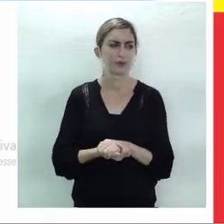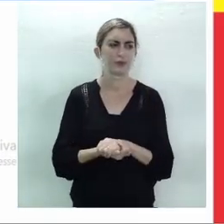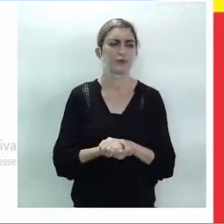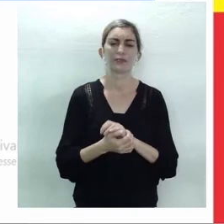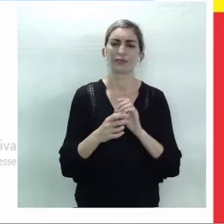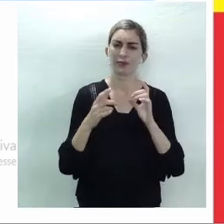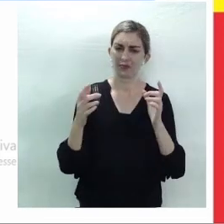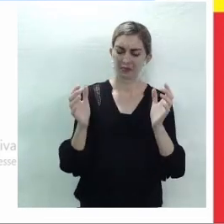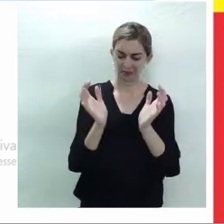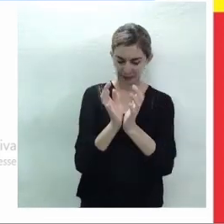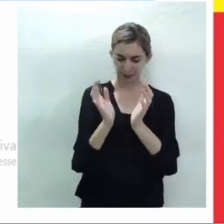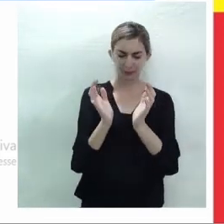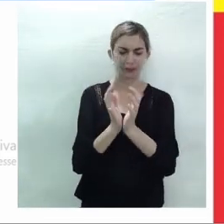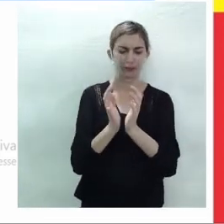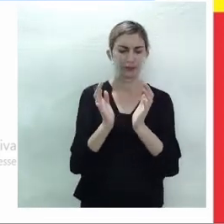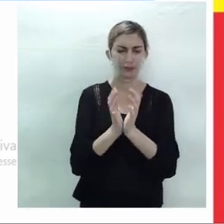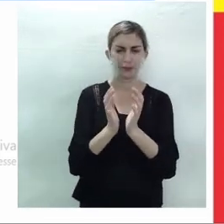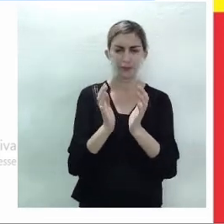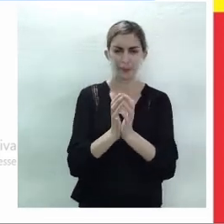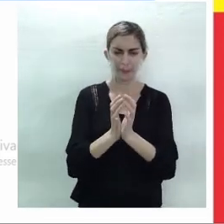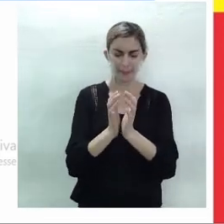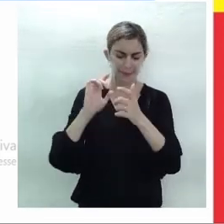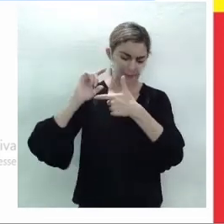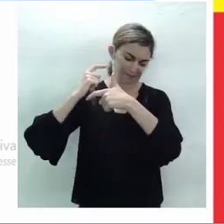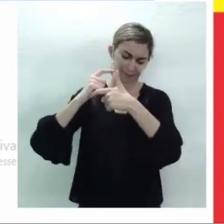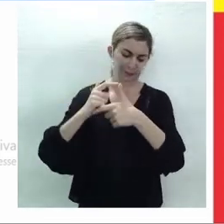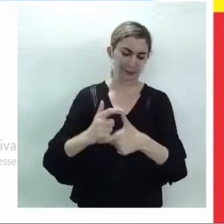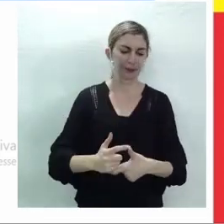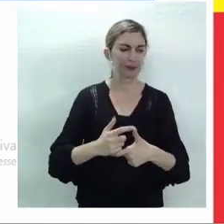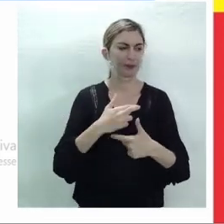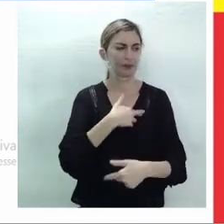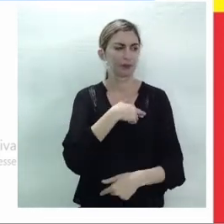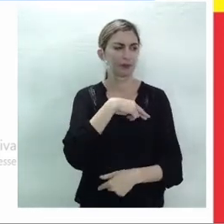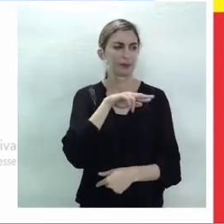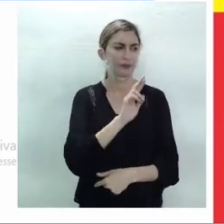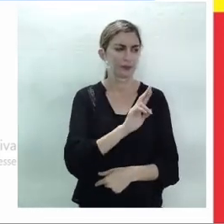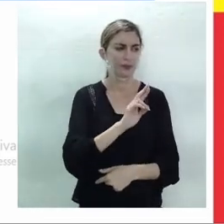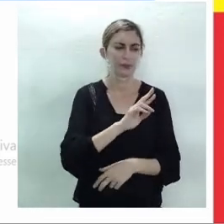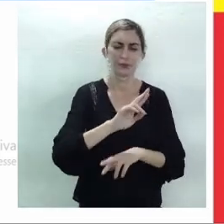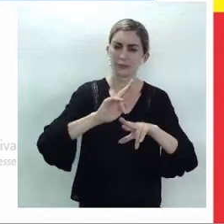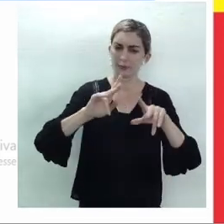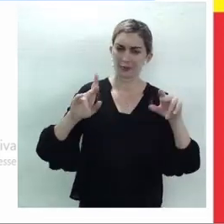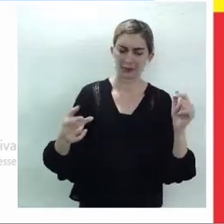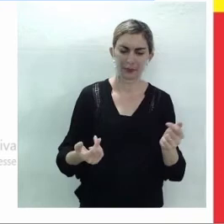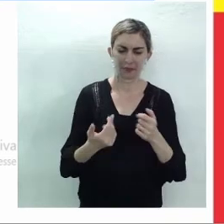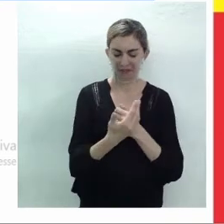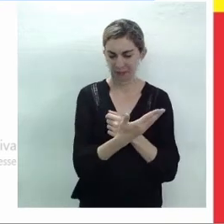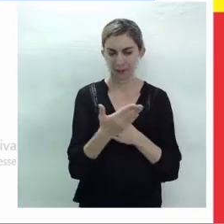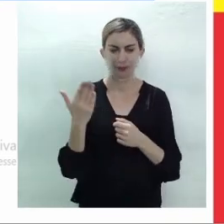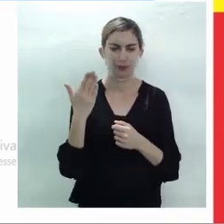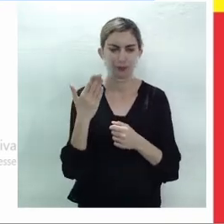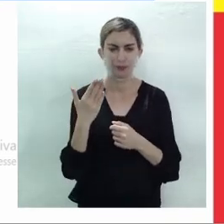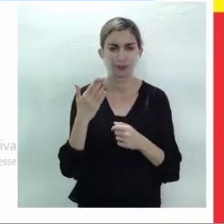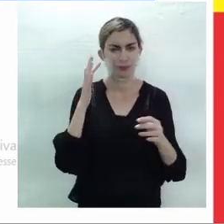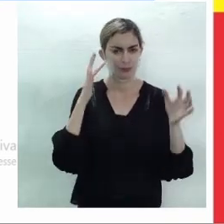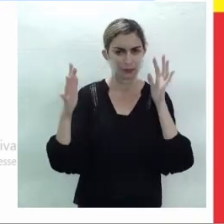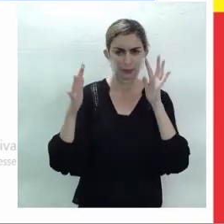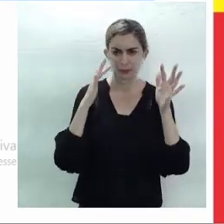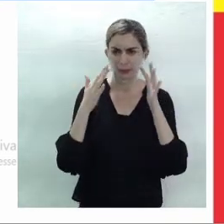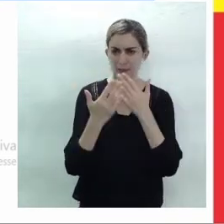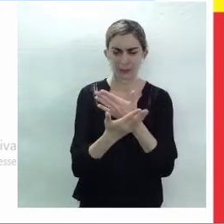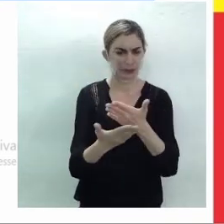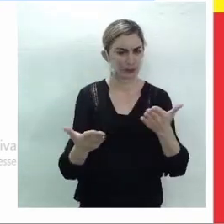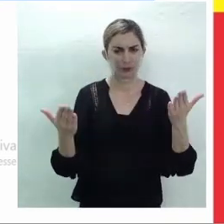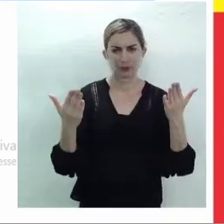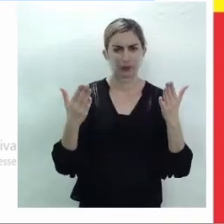vez, membros de tradições religiosas diferentes. E meditem,